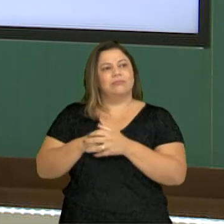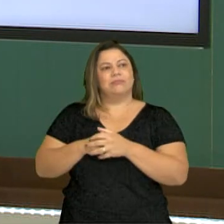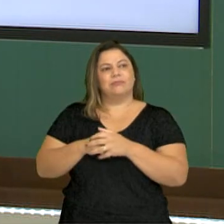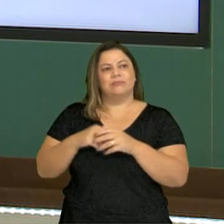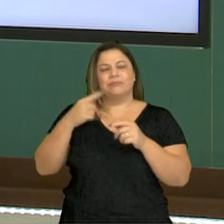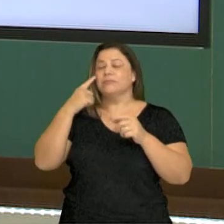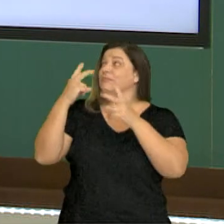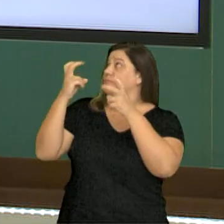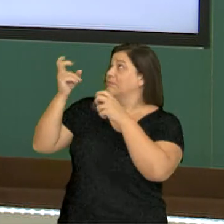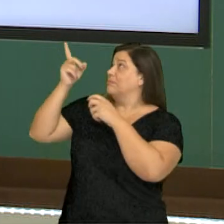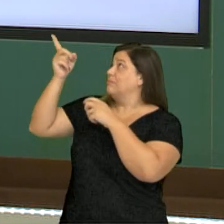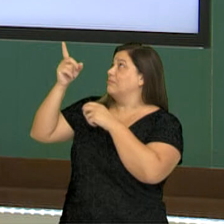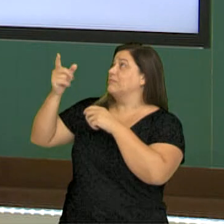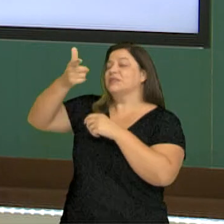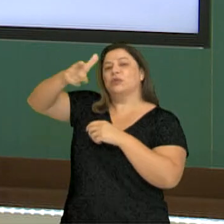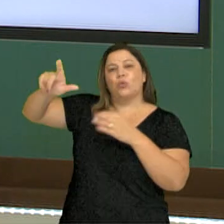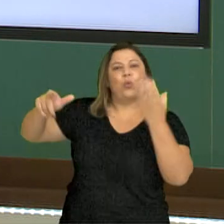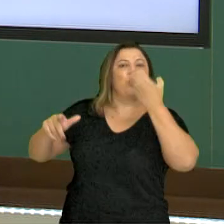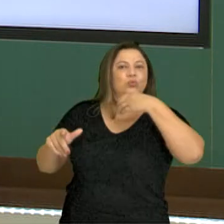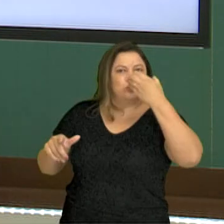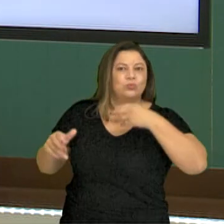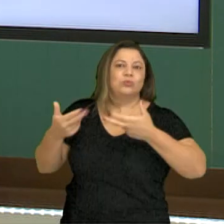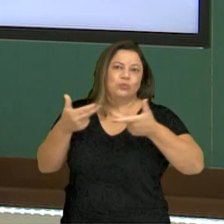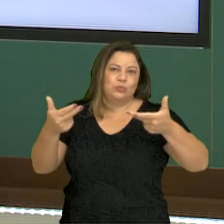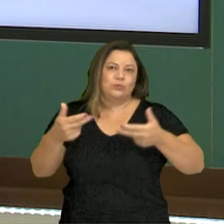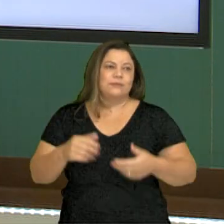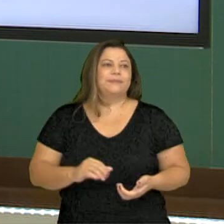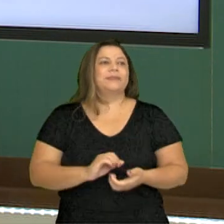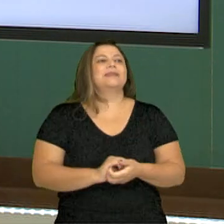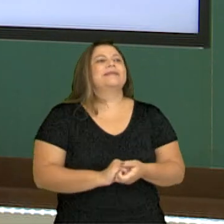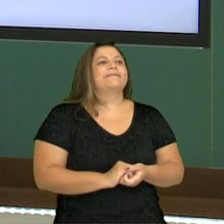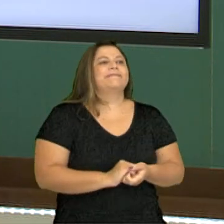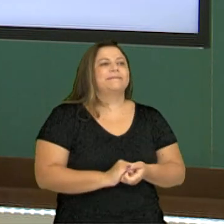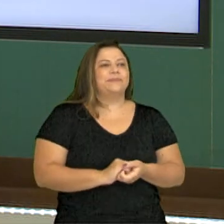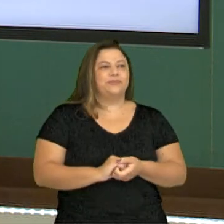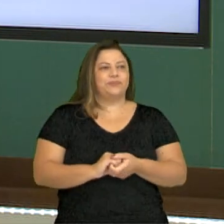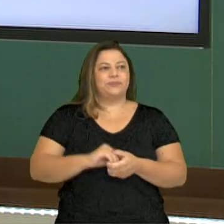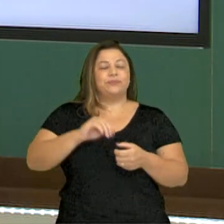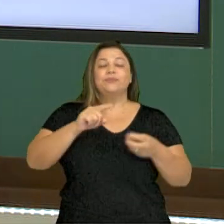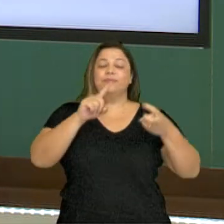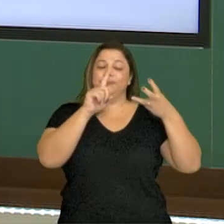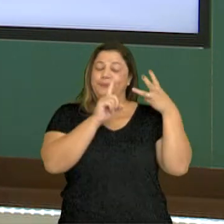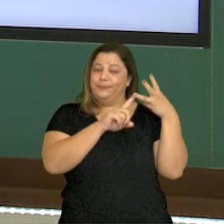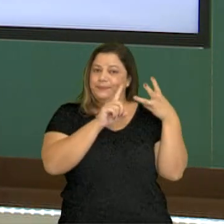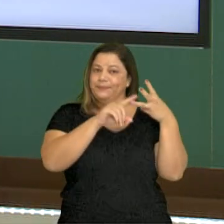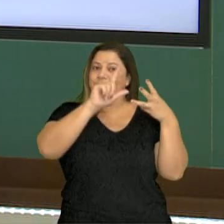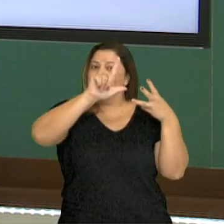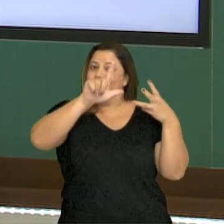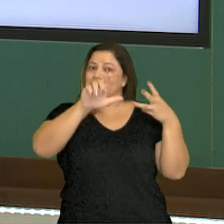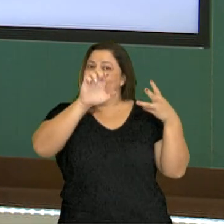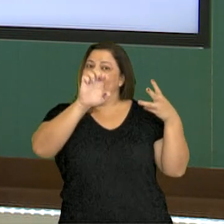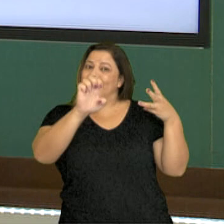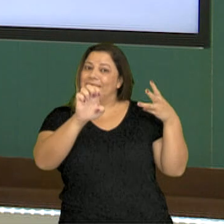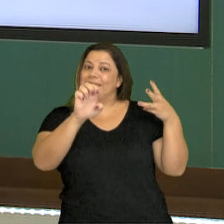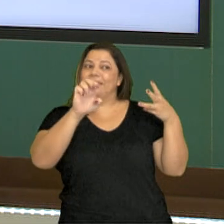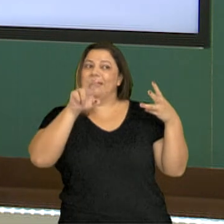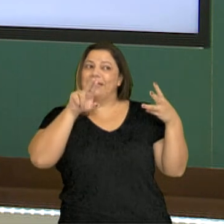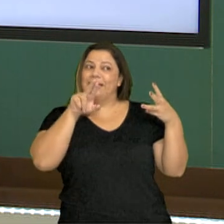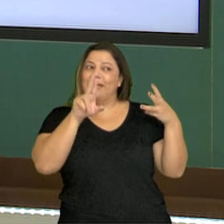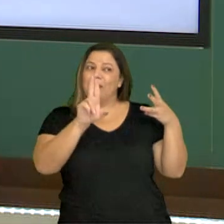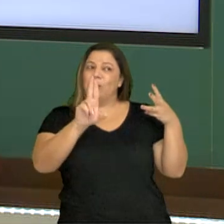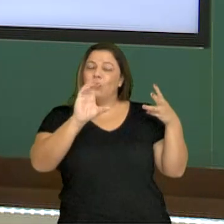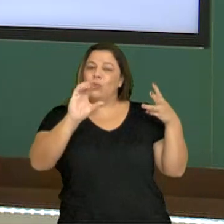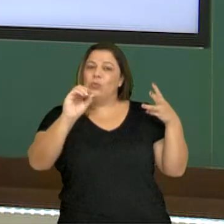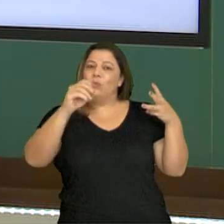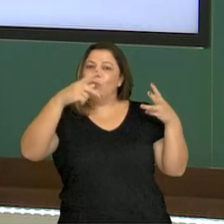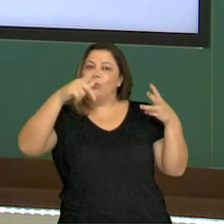estrutura e outros frutos e assim por diante. Os leucoplastos também são um tipo de plasto, porém eles